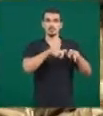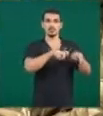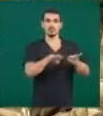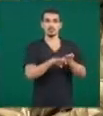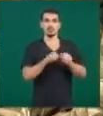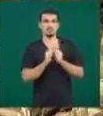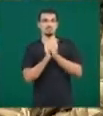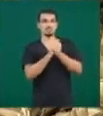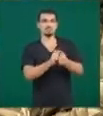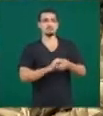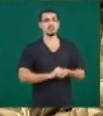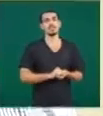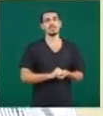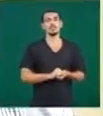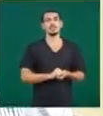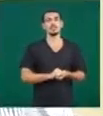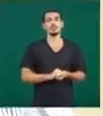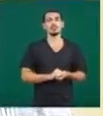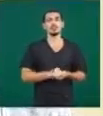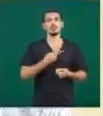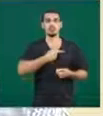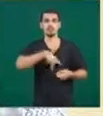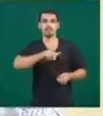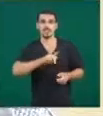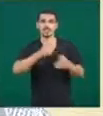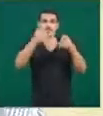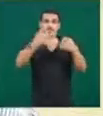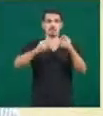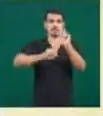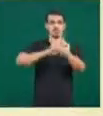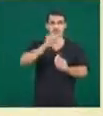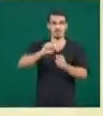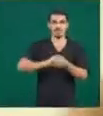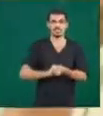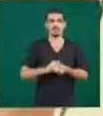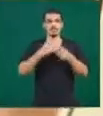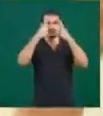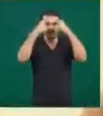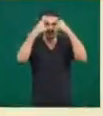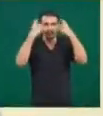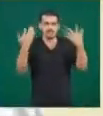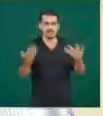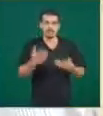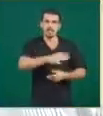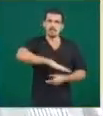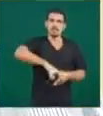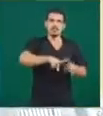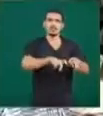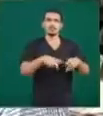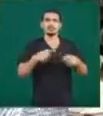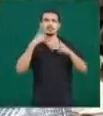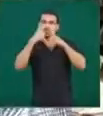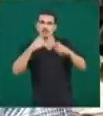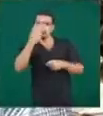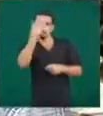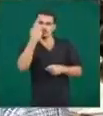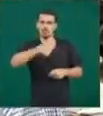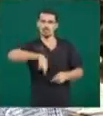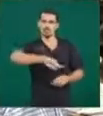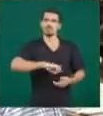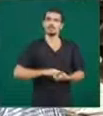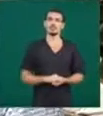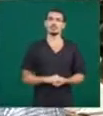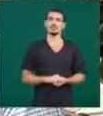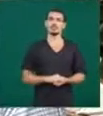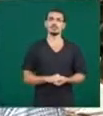O presidente Tiago conta que os índices de criminalidade no campo preocupam os produtores. Nós estamos começando os